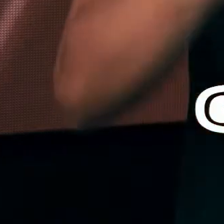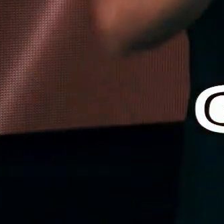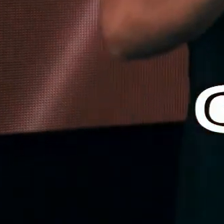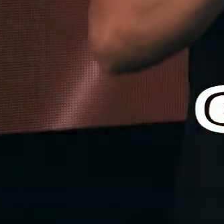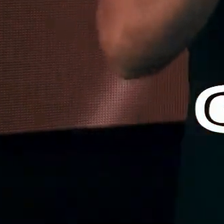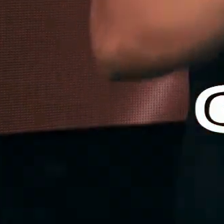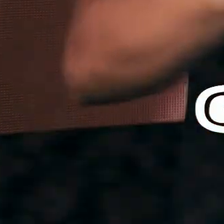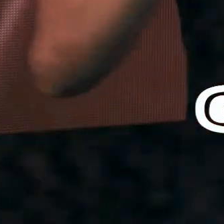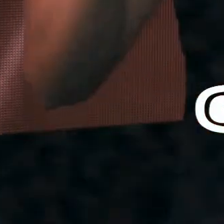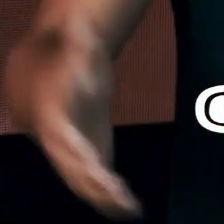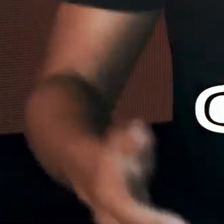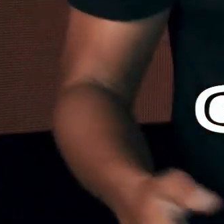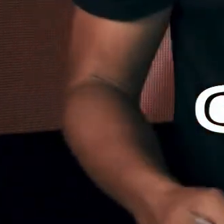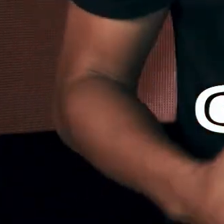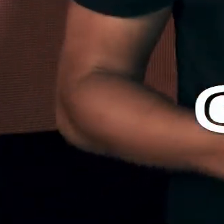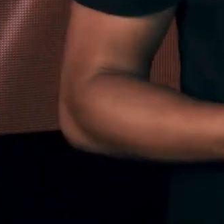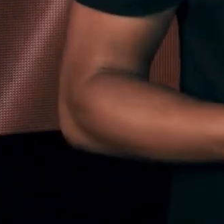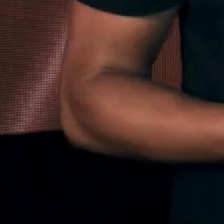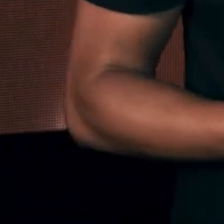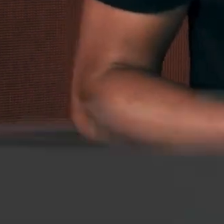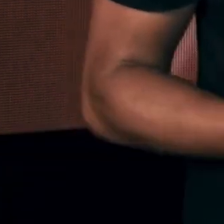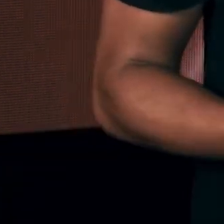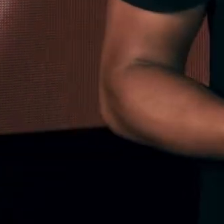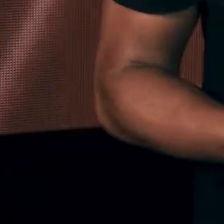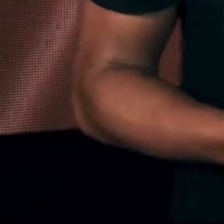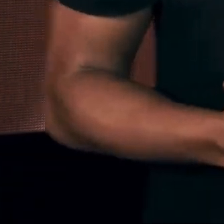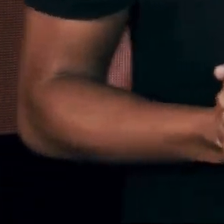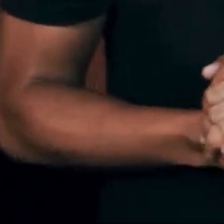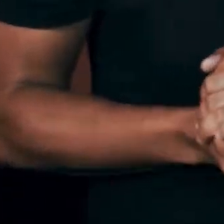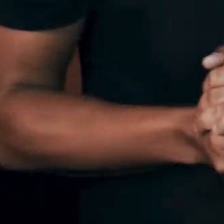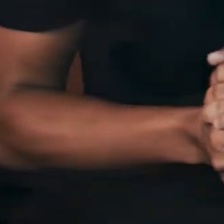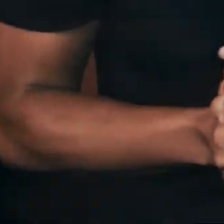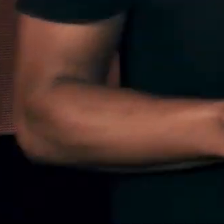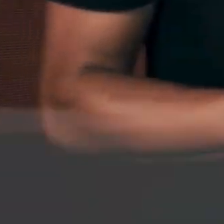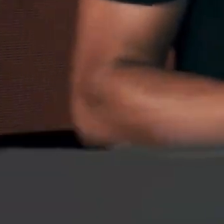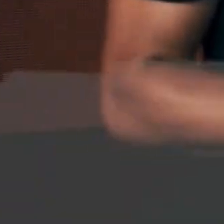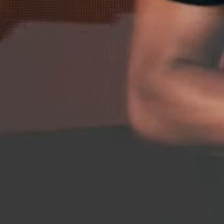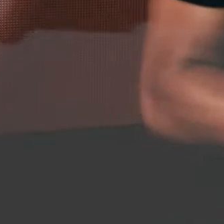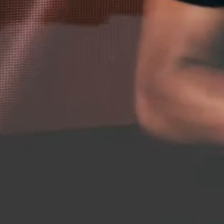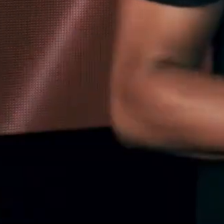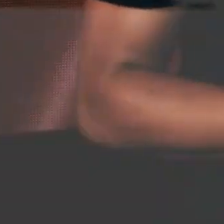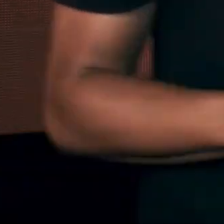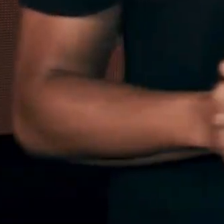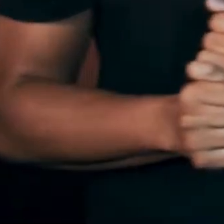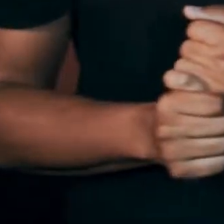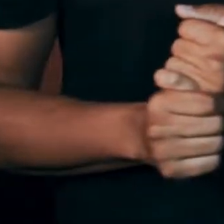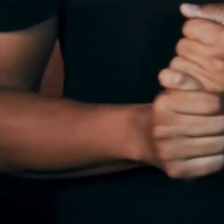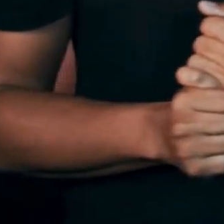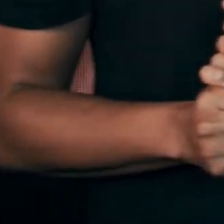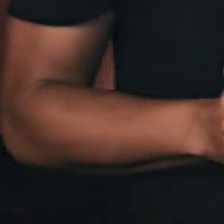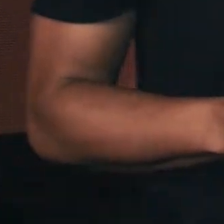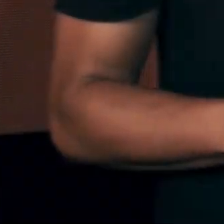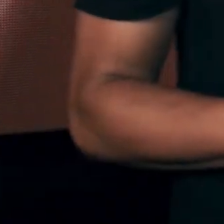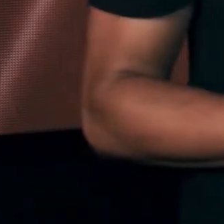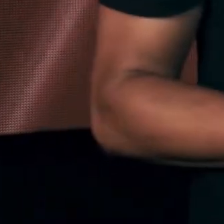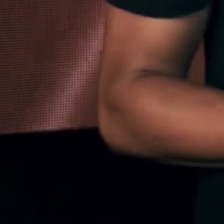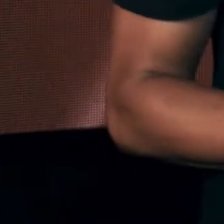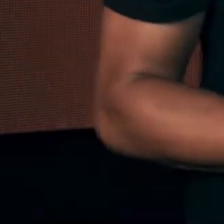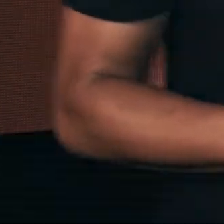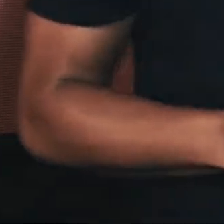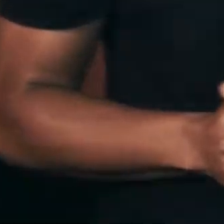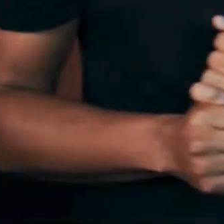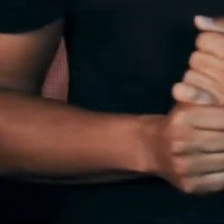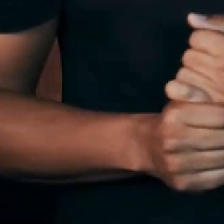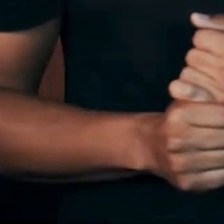tudo. @ConnectADEVEC. E ainda esteja por dentro do nosso site oficial, que é adevec.org, para você ficar ciente